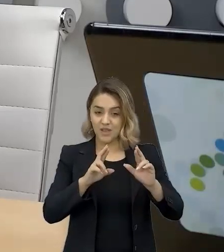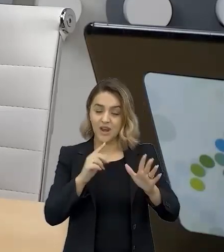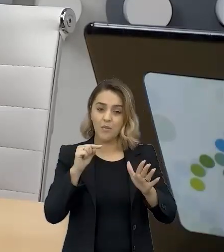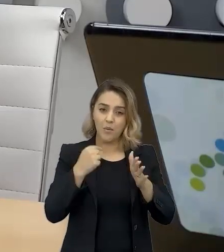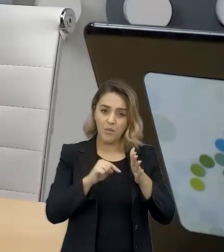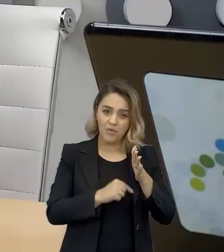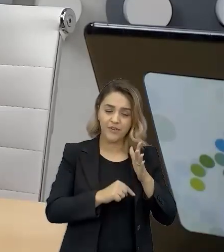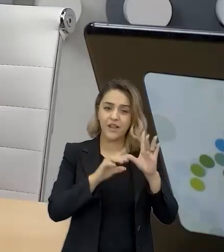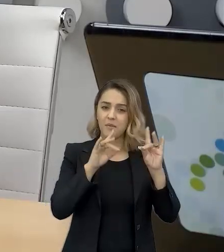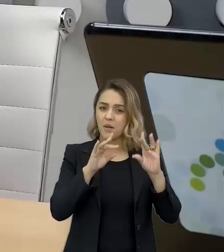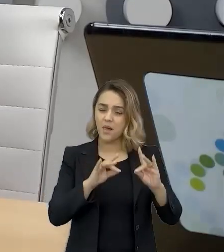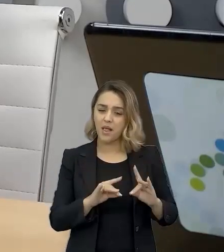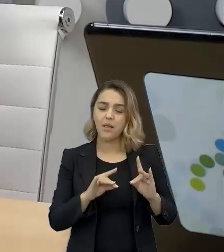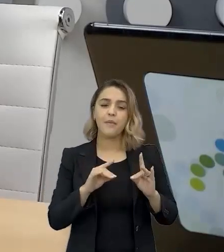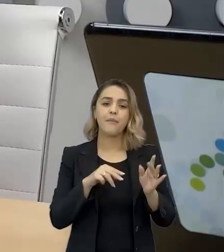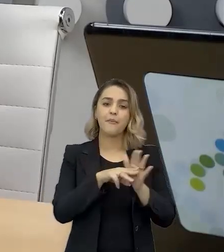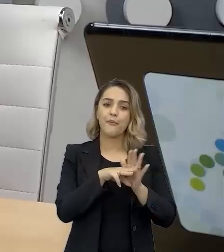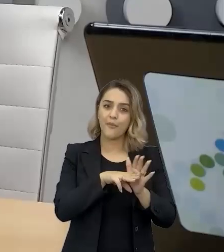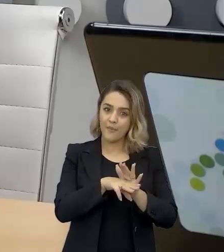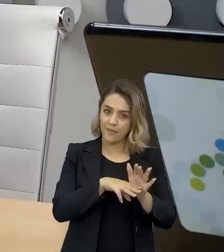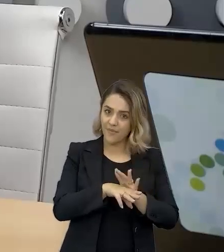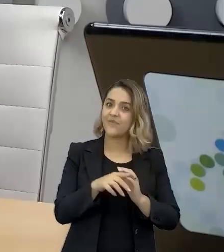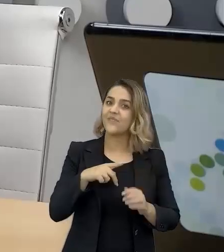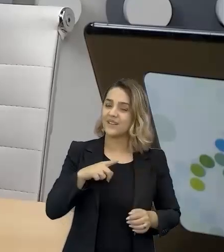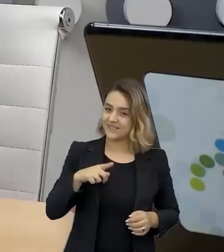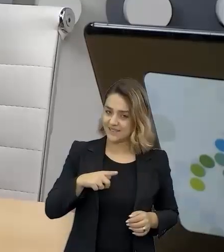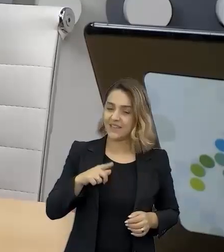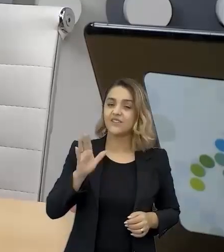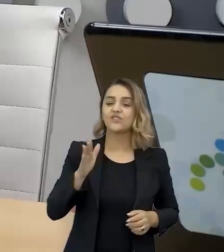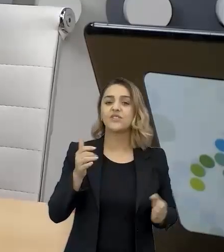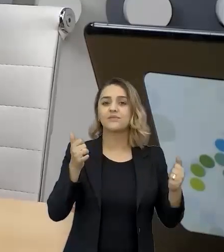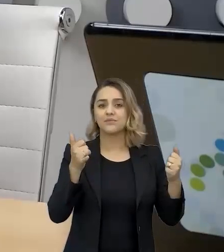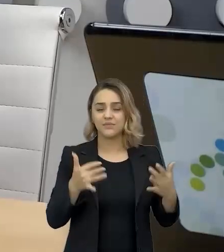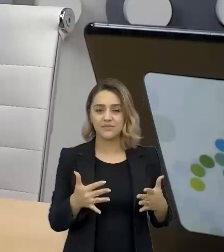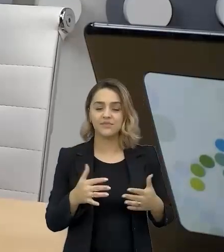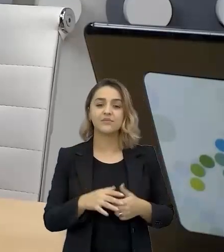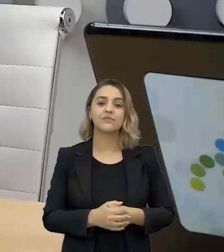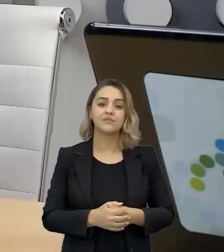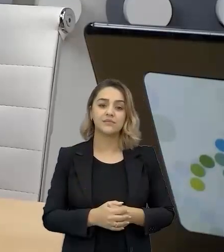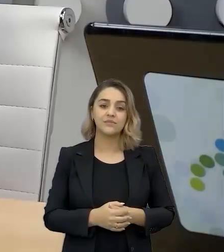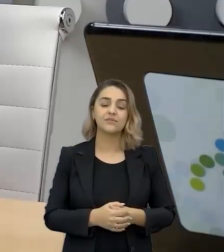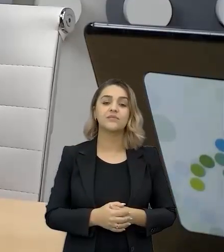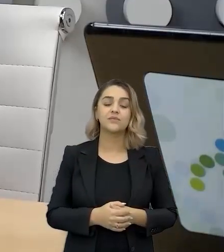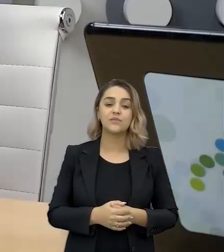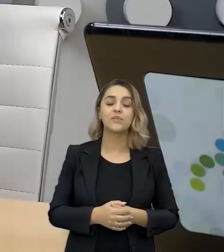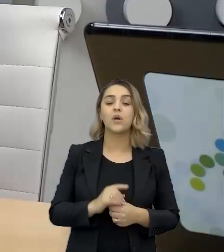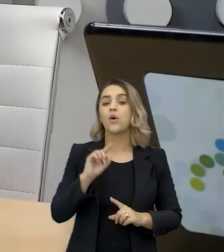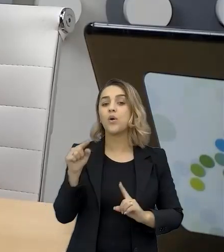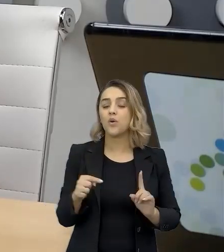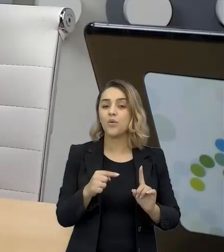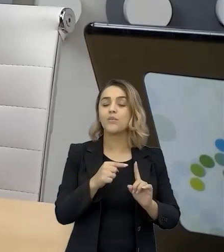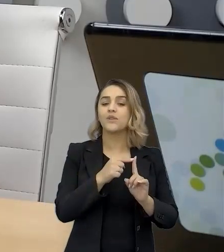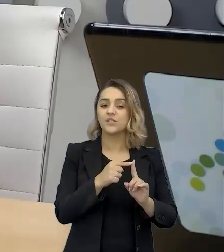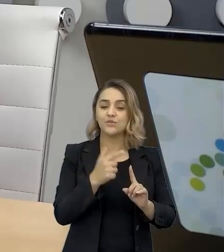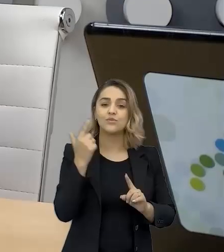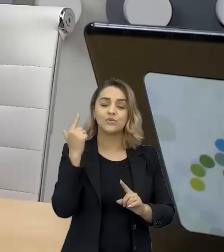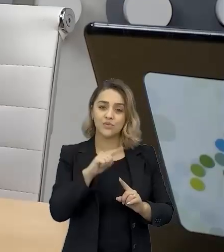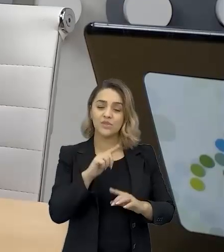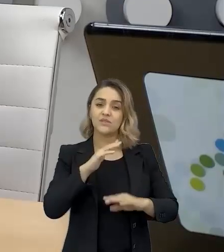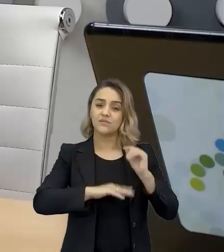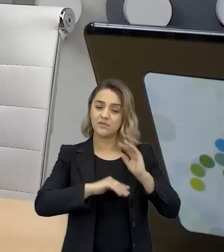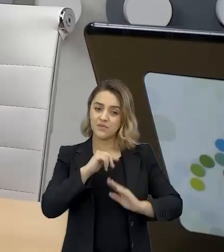e detalhamento das metodologias. Vão ter, já vou te falando, a fim de que possamos